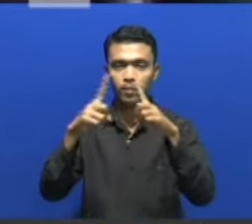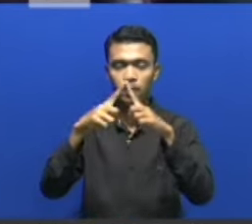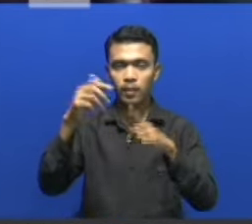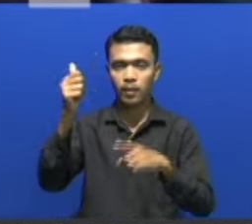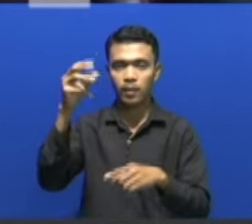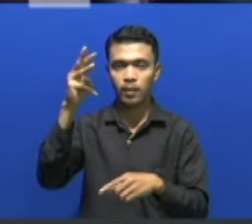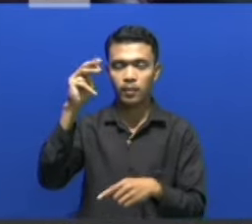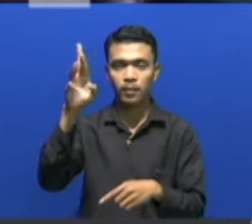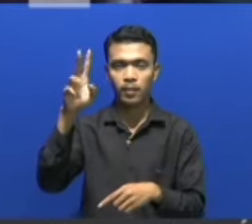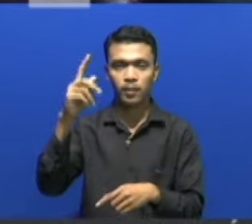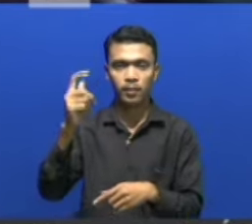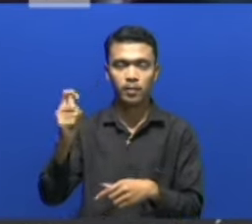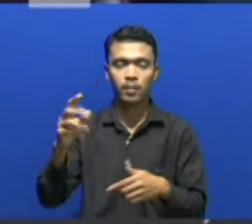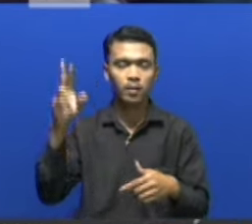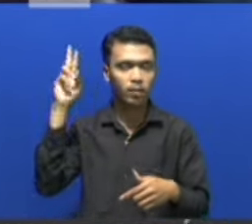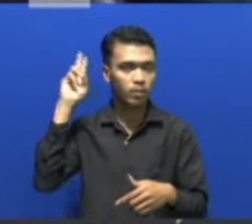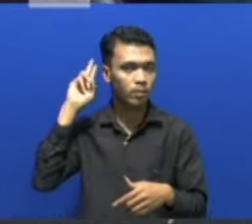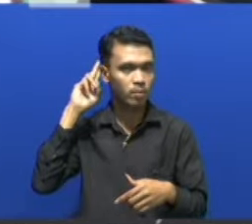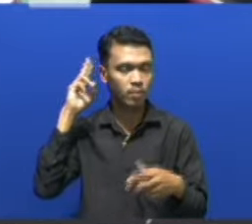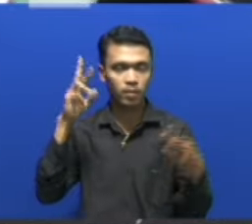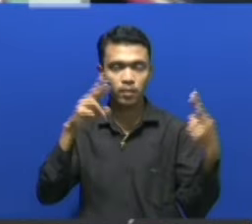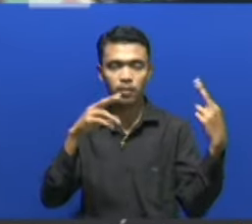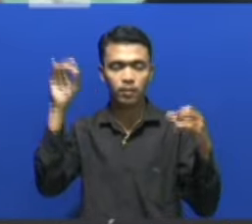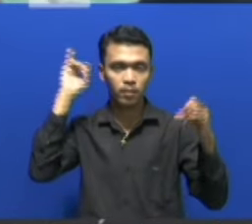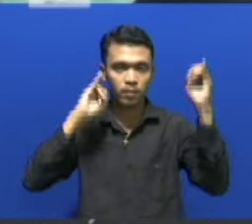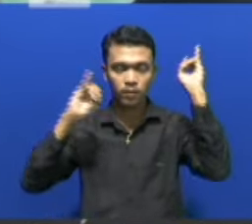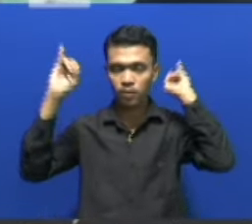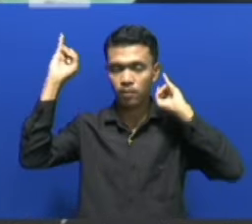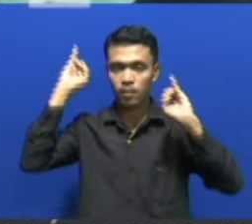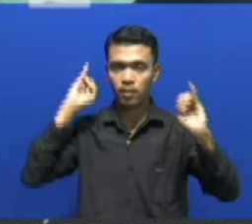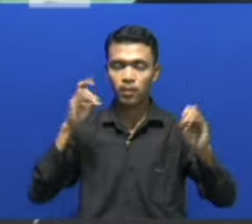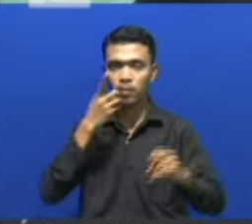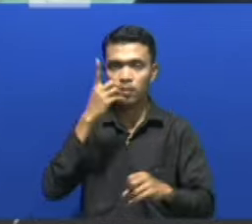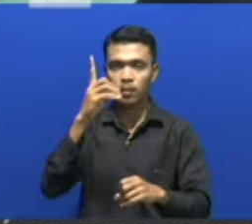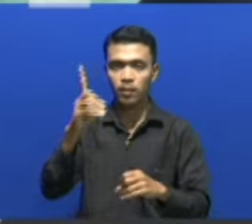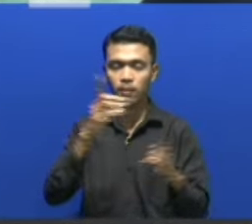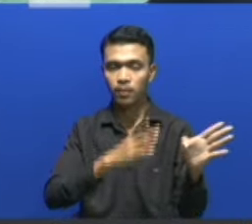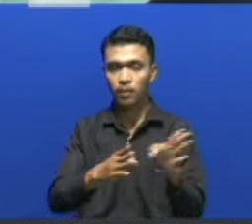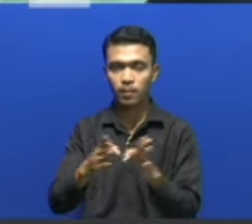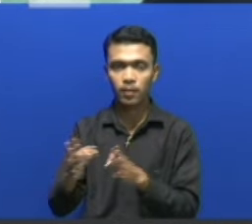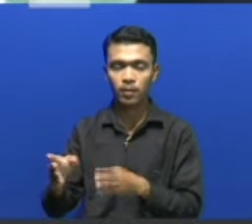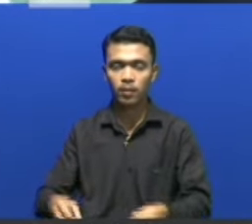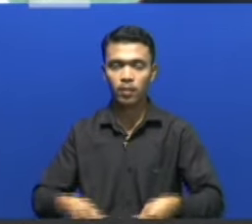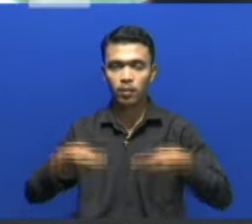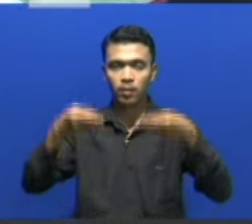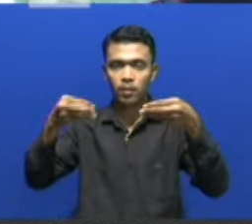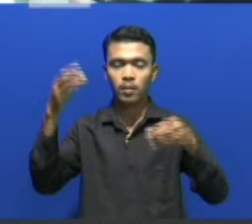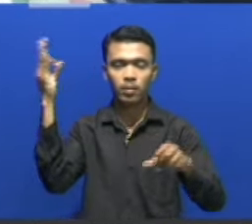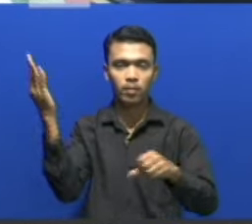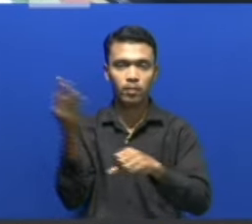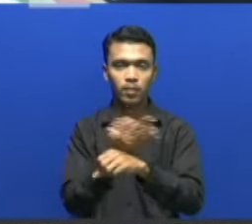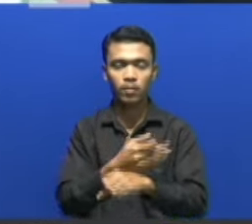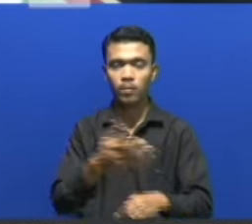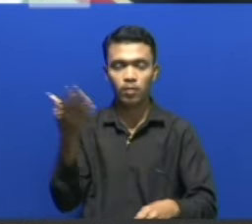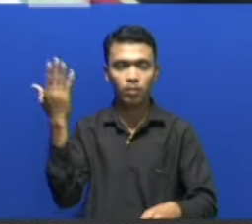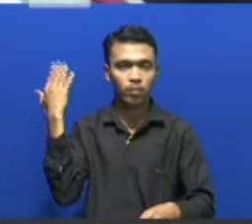Haurona informasang husi ke responsual de kaisya lakin nukuras dia kat parpara amba itari. Intrega dokumen sinimim ulu kita halo. Intrega